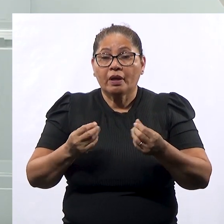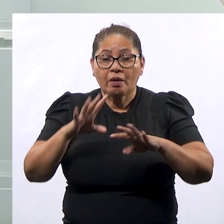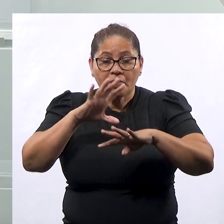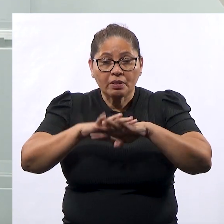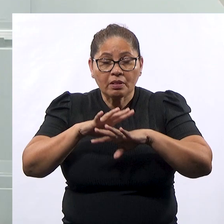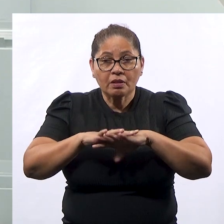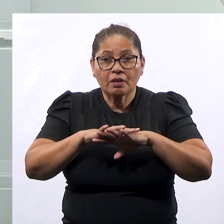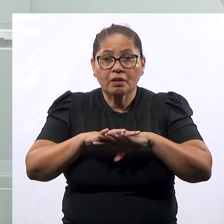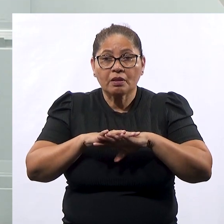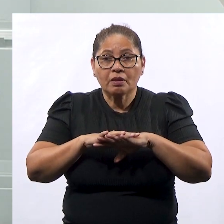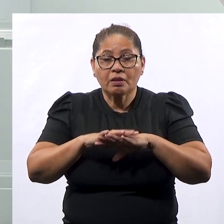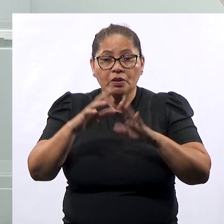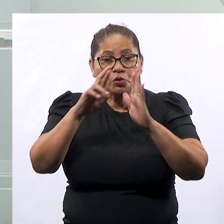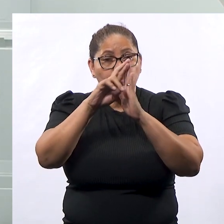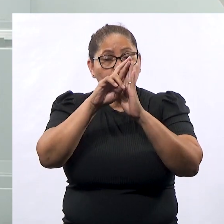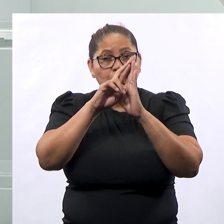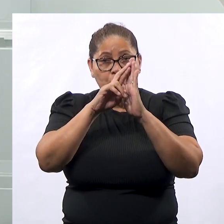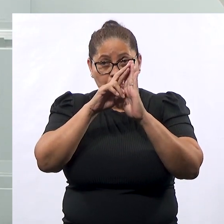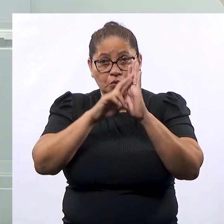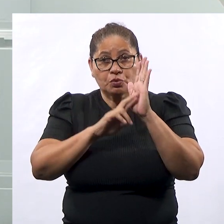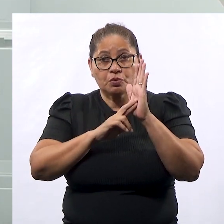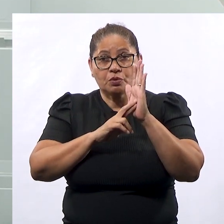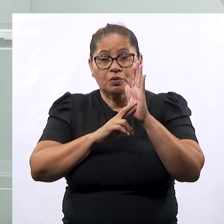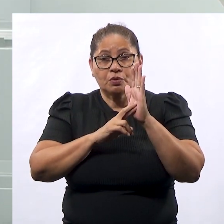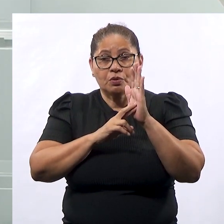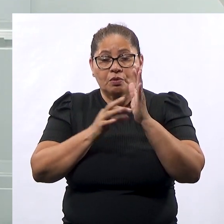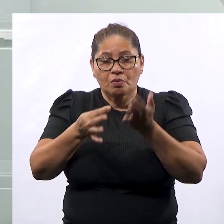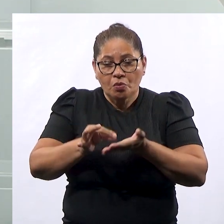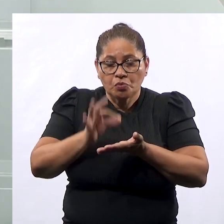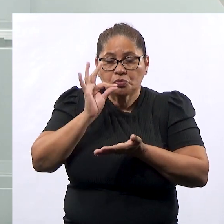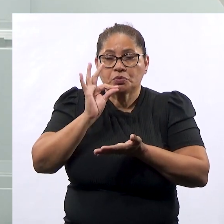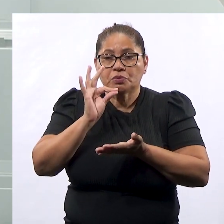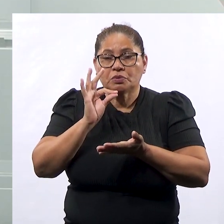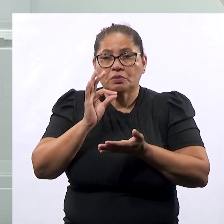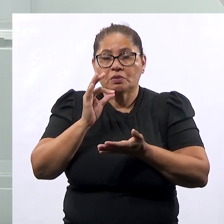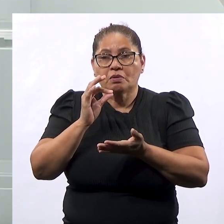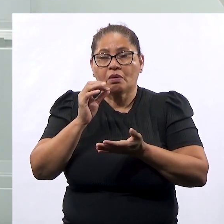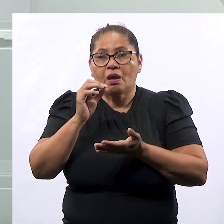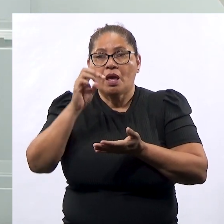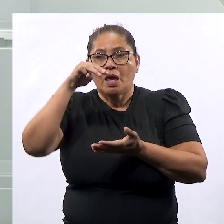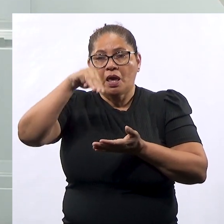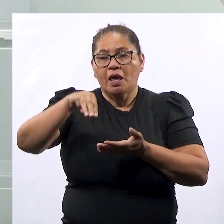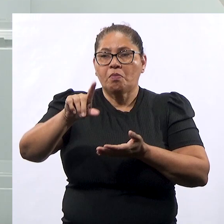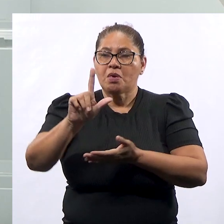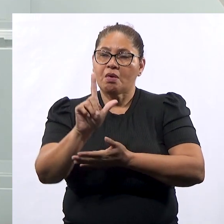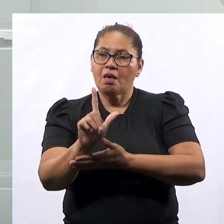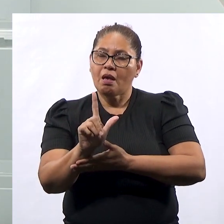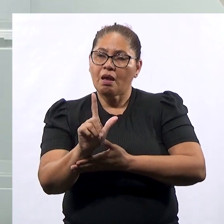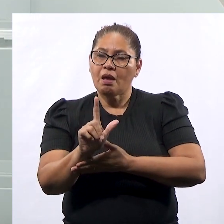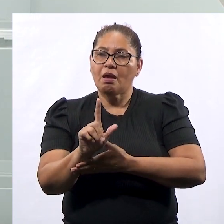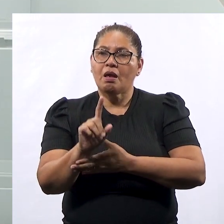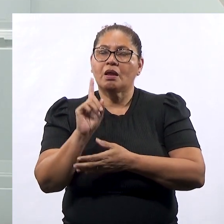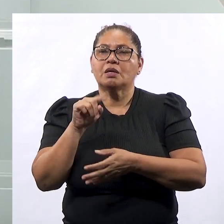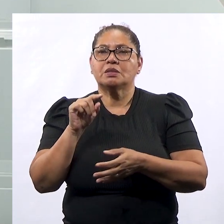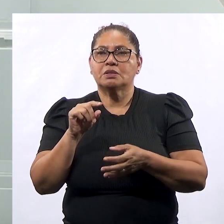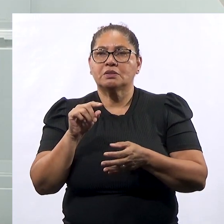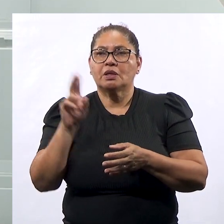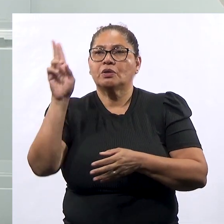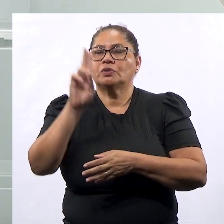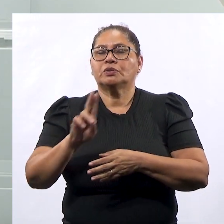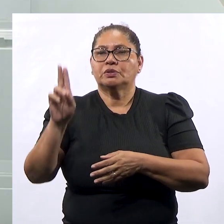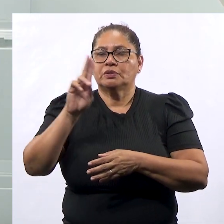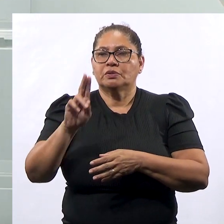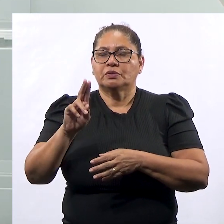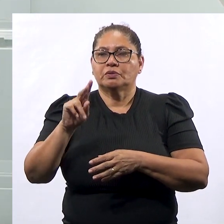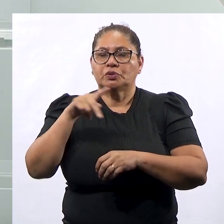os elementos de matemática de uma receita, uma xícara, 3/4 ml. Então, isso é